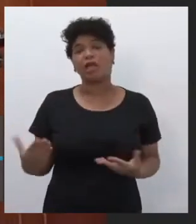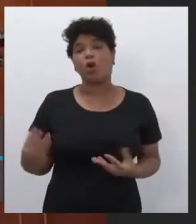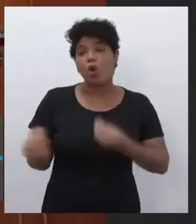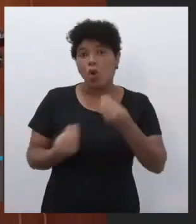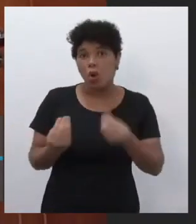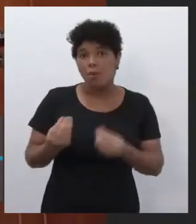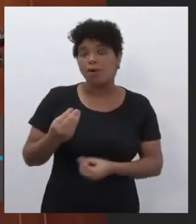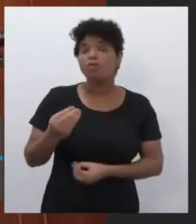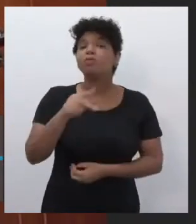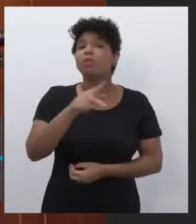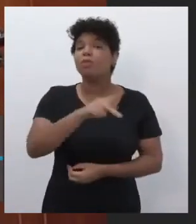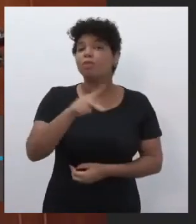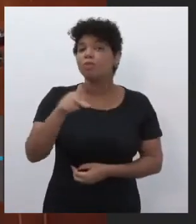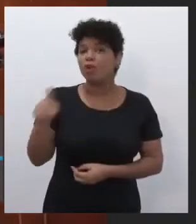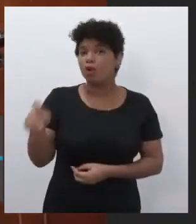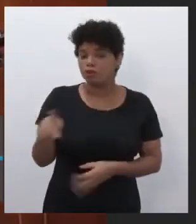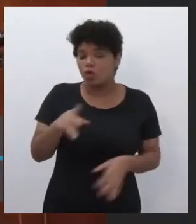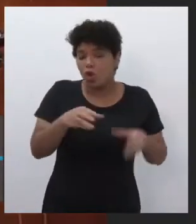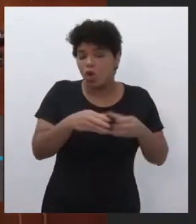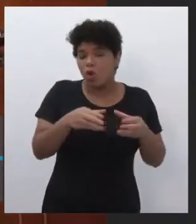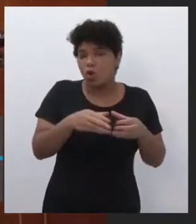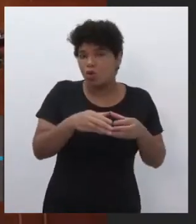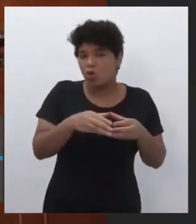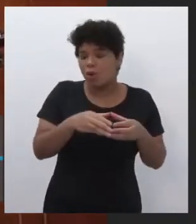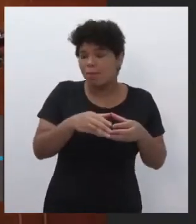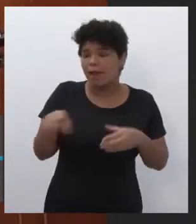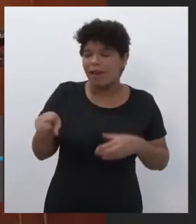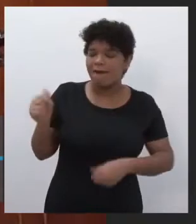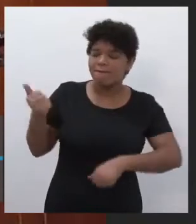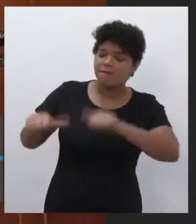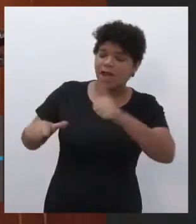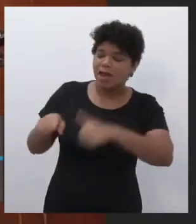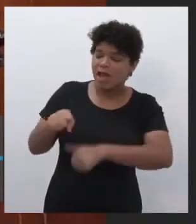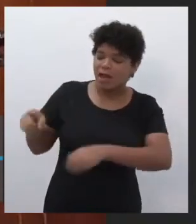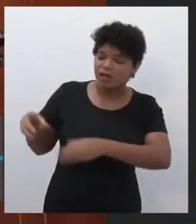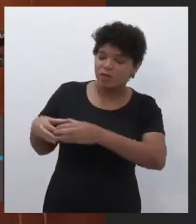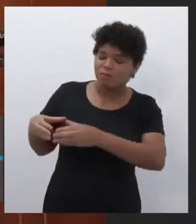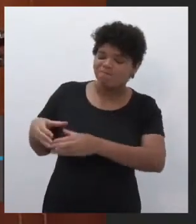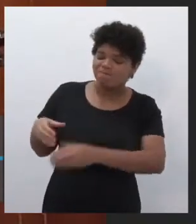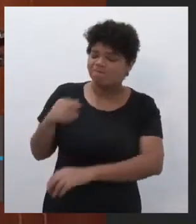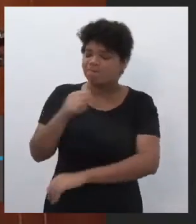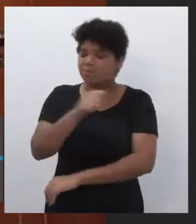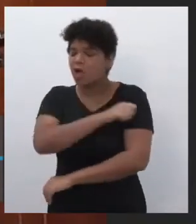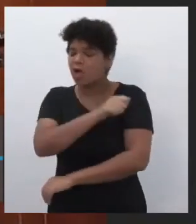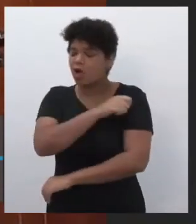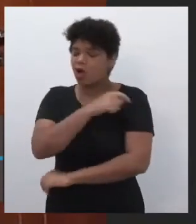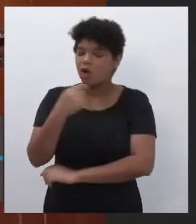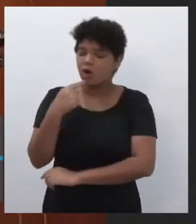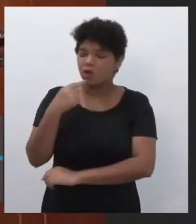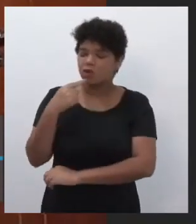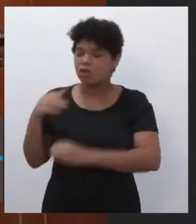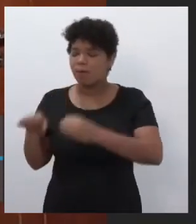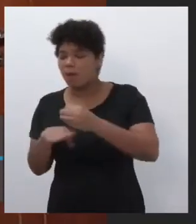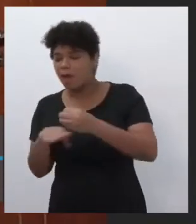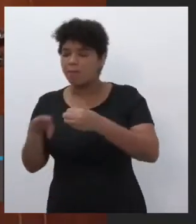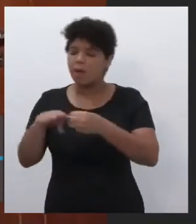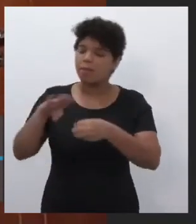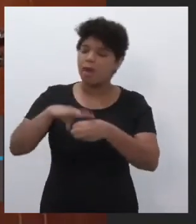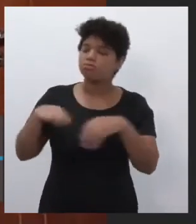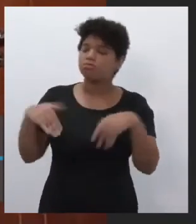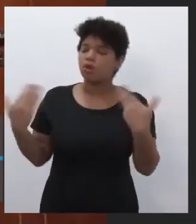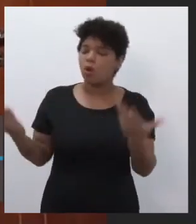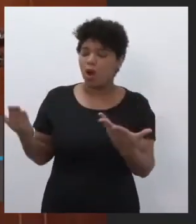vocês, enquanto professores, analisem cuidadosamente quais e que tipo de defasagens